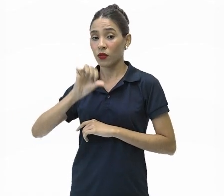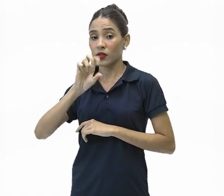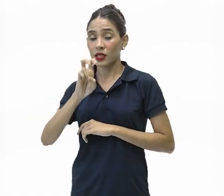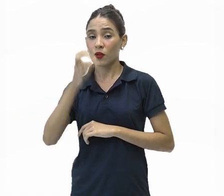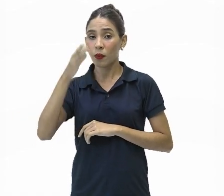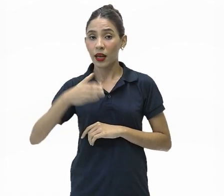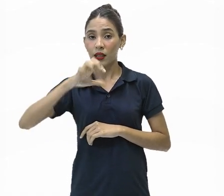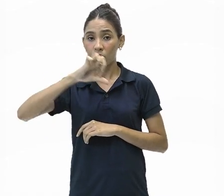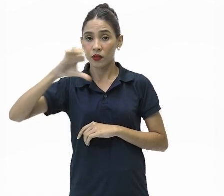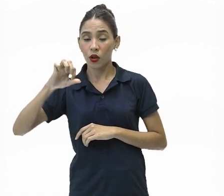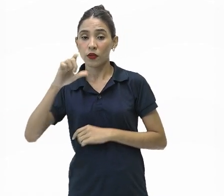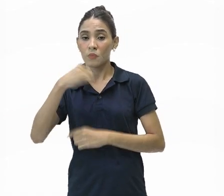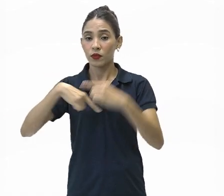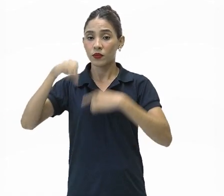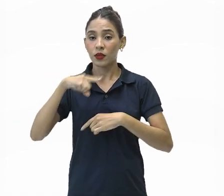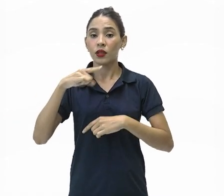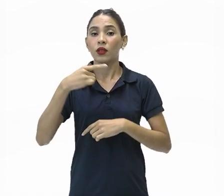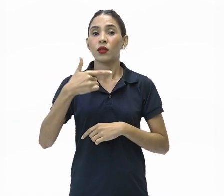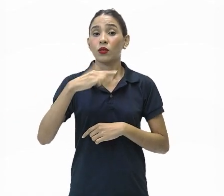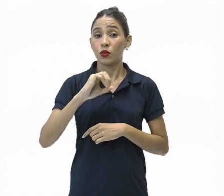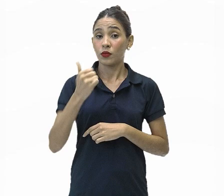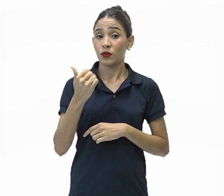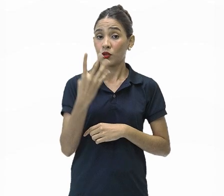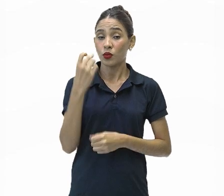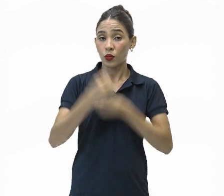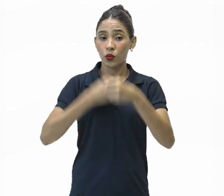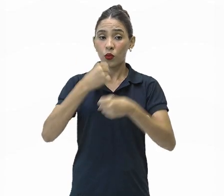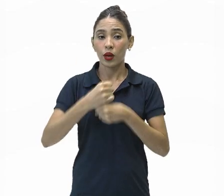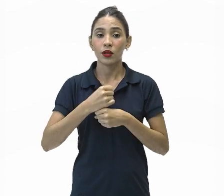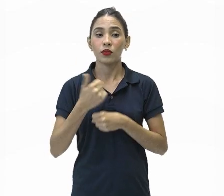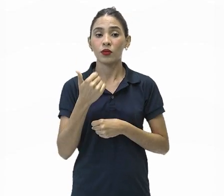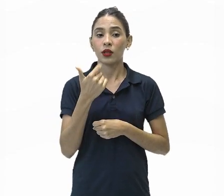9.795 e foi atualizada em 2024 com a Lei